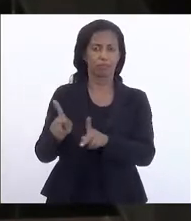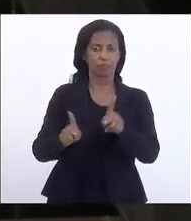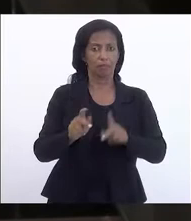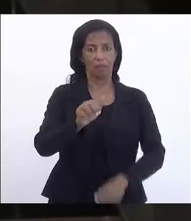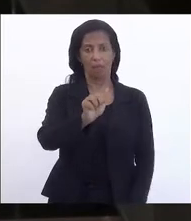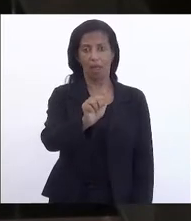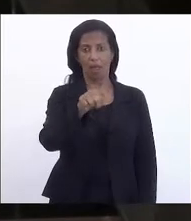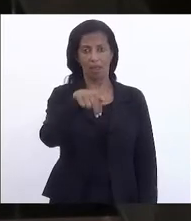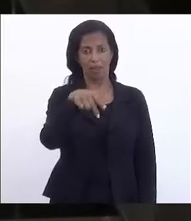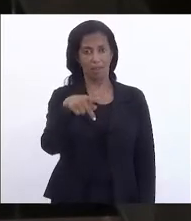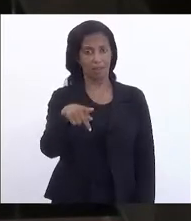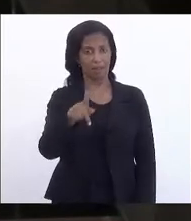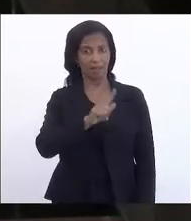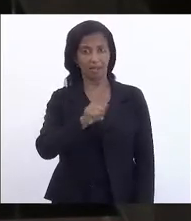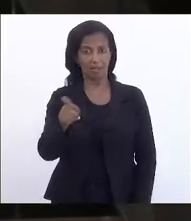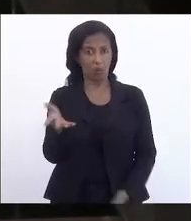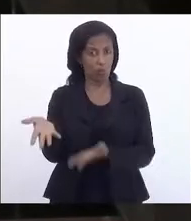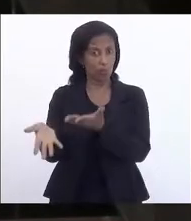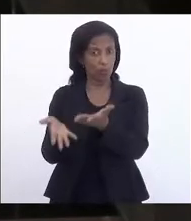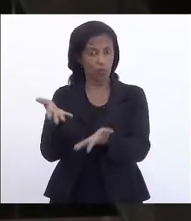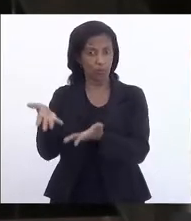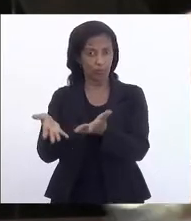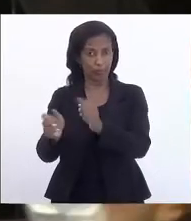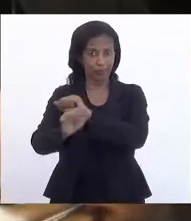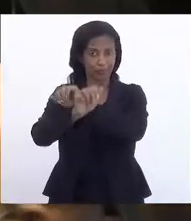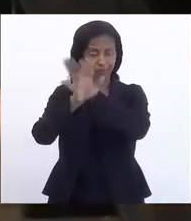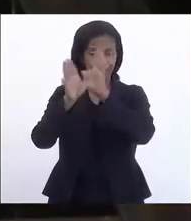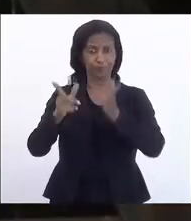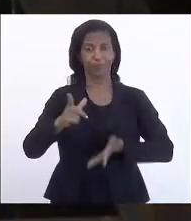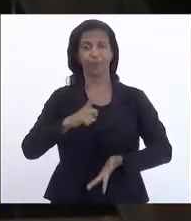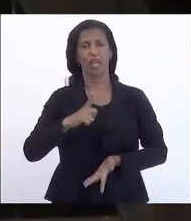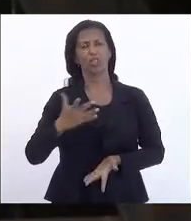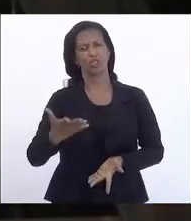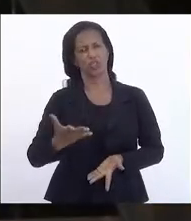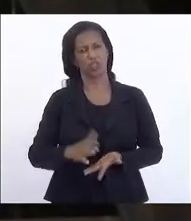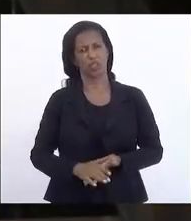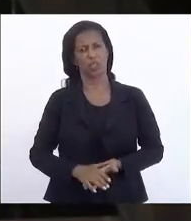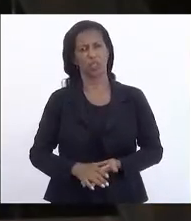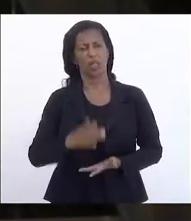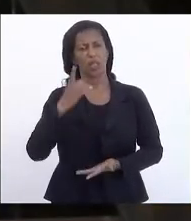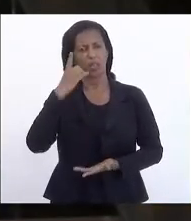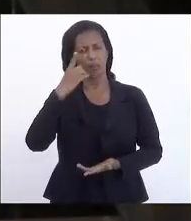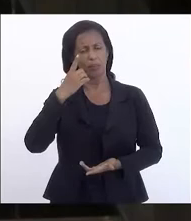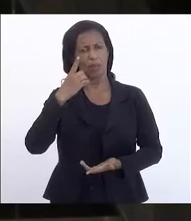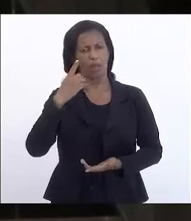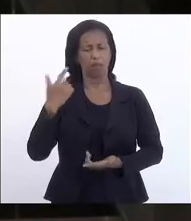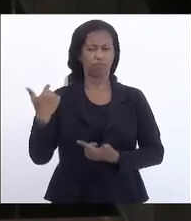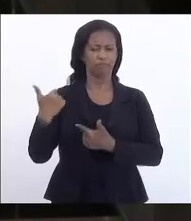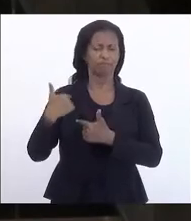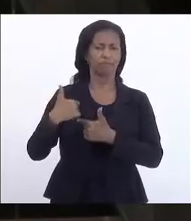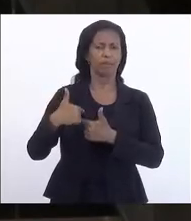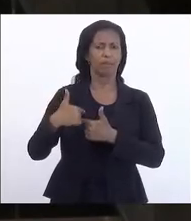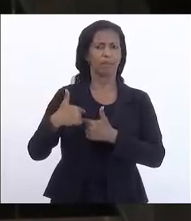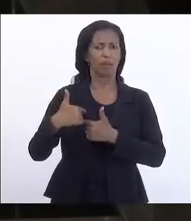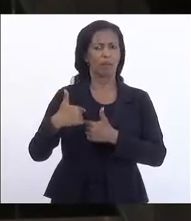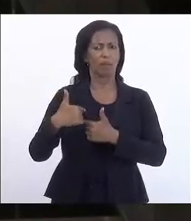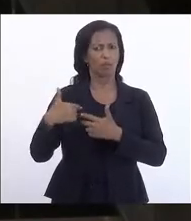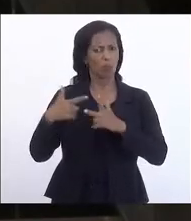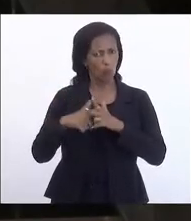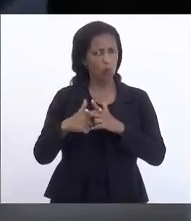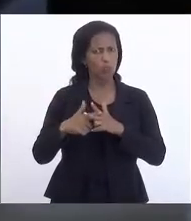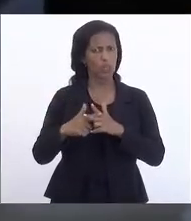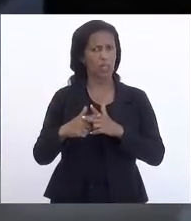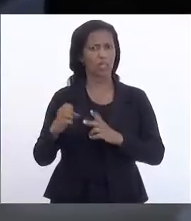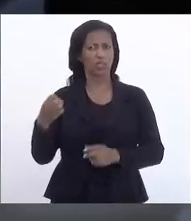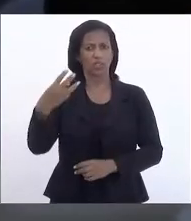não cuidou, isso ficou claro, porque tinha, deputado Luiz Paulo, corrija, tinha quatro fiscais, tinha três fiscais,